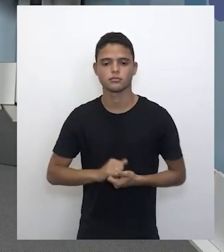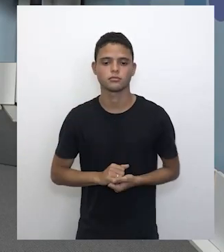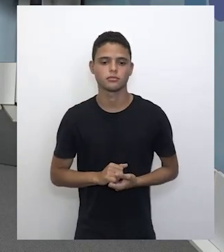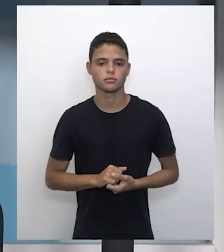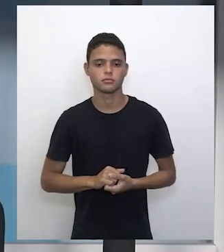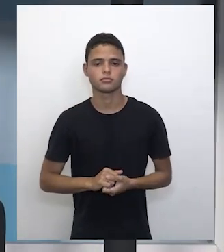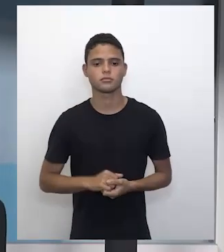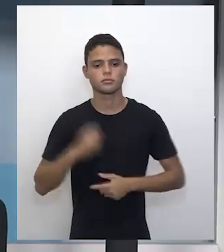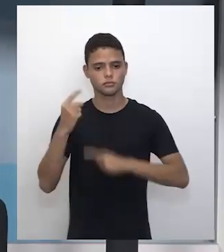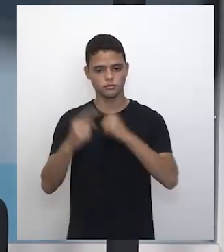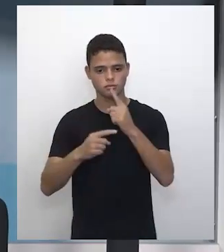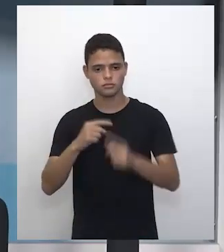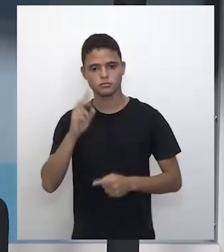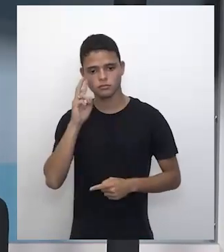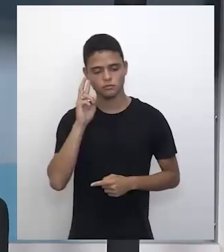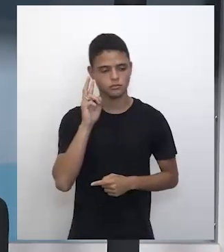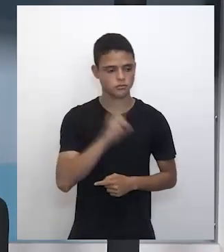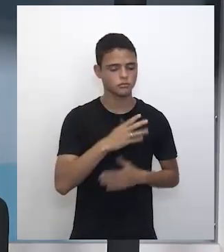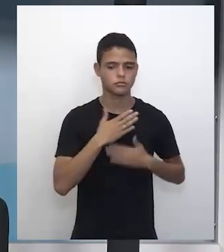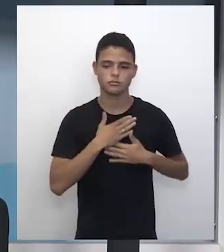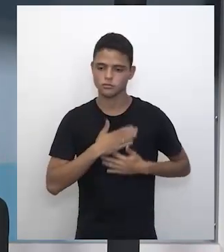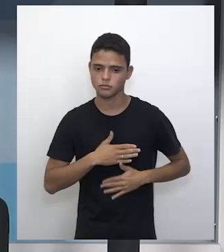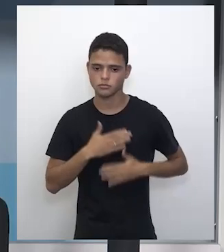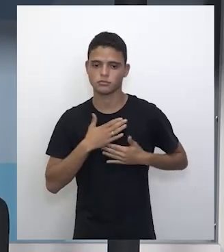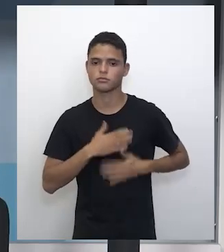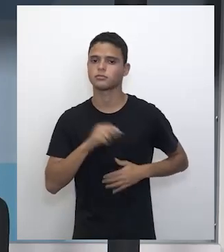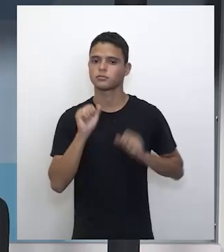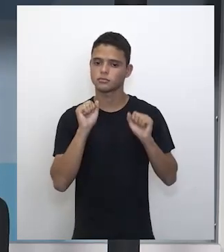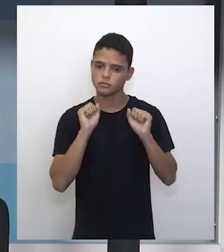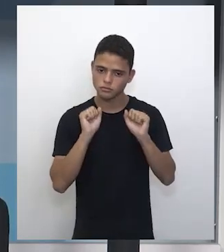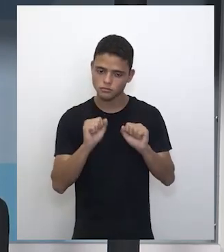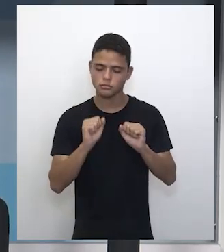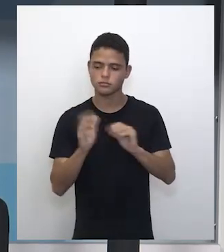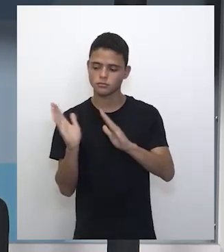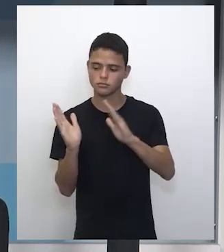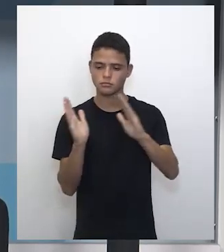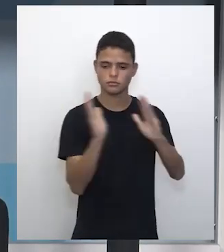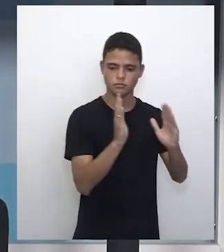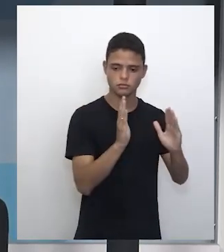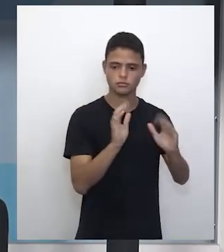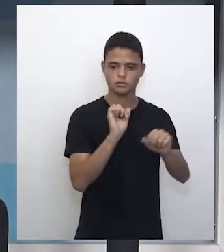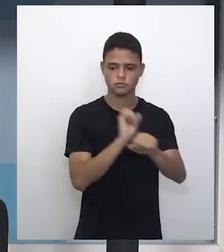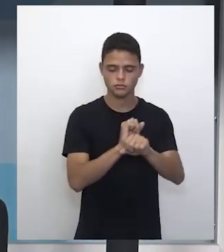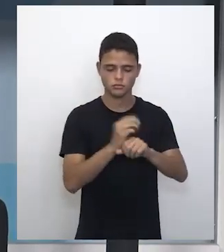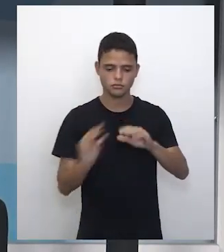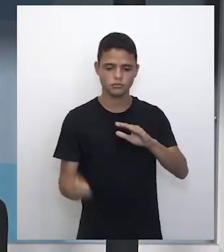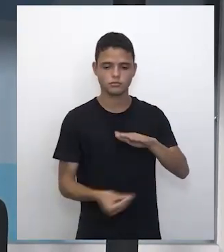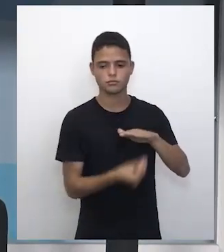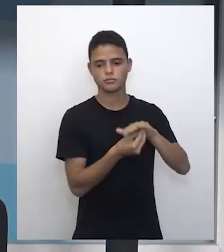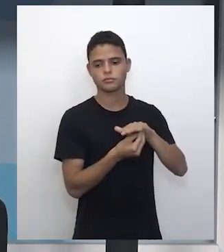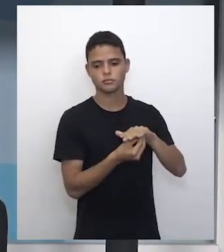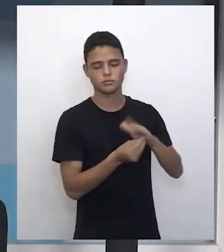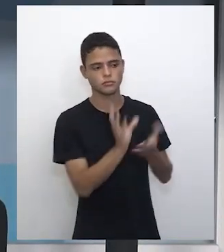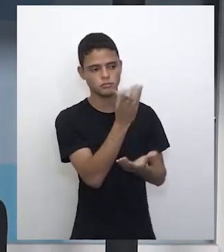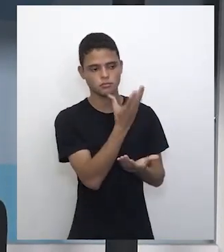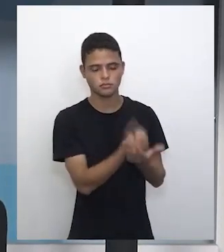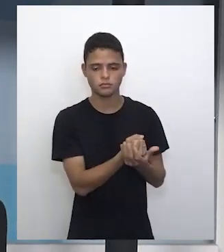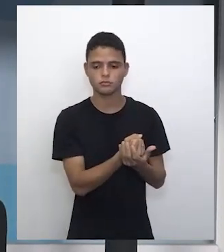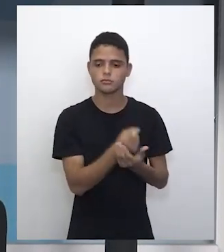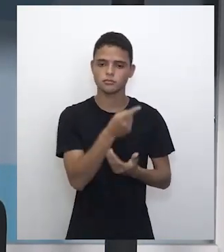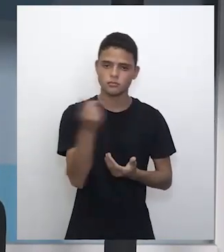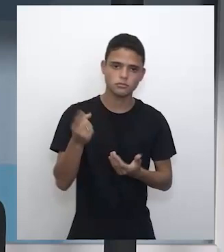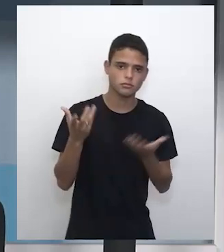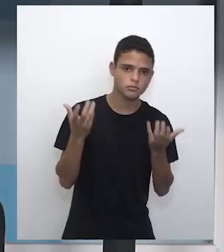Depois vocês olhem com calma. Peguem, aí vocês podem assistir a nossa aula depois no repositório, né? Se quiser copiar o texto,